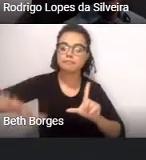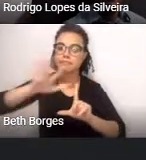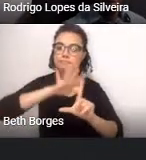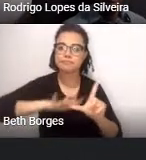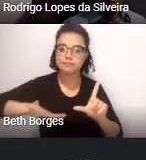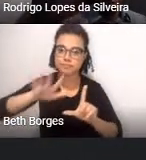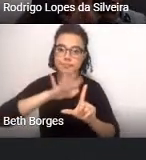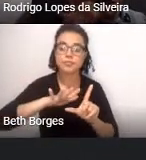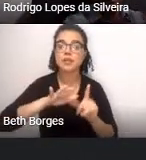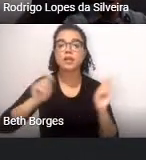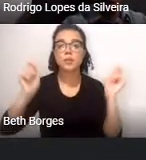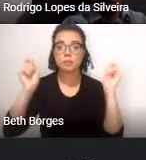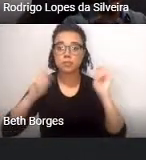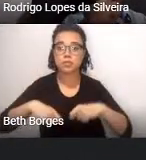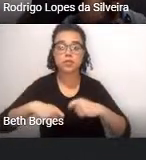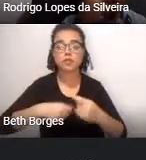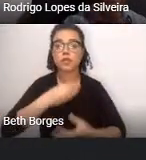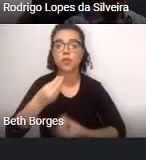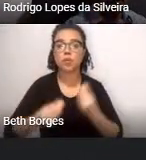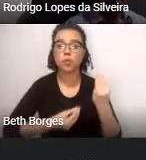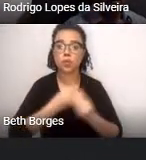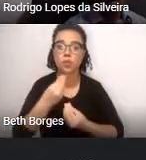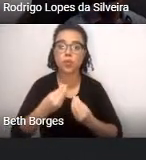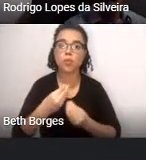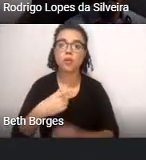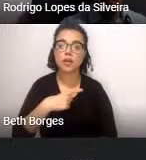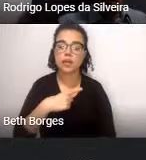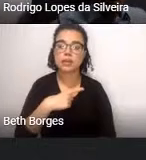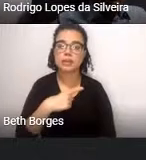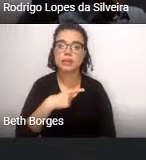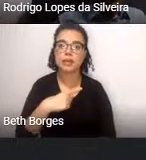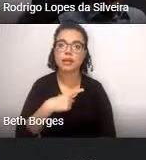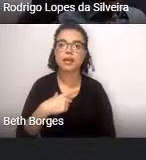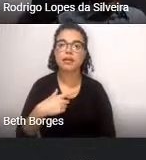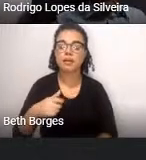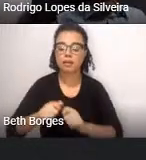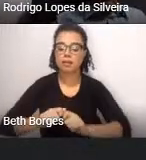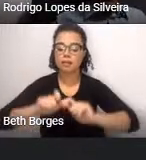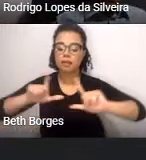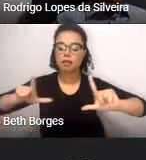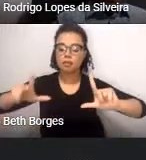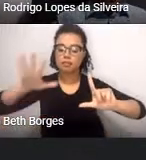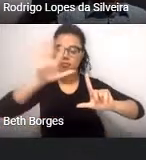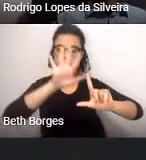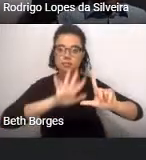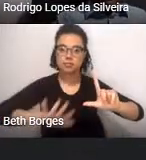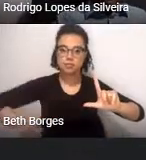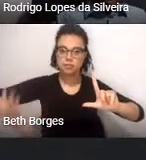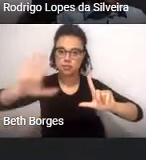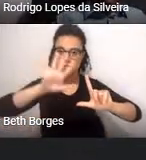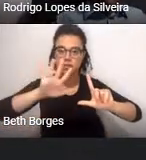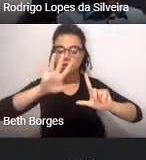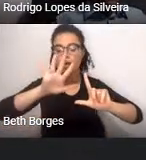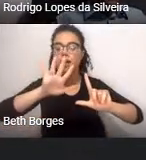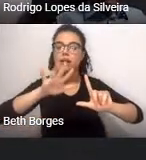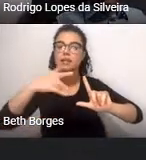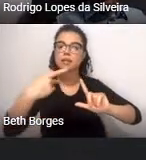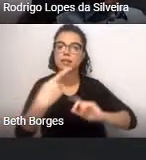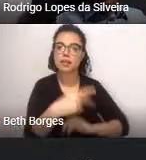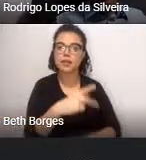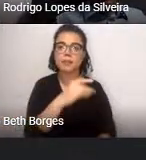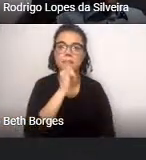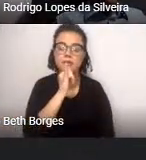eles se integram, a interface deles é muito interessante. Por exemplo, eu utilizo muitas vezes um paciente com